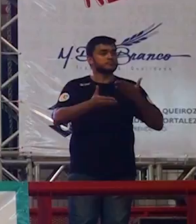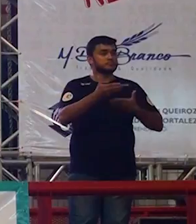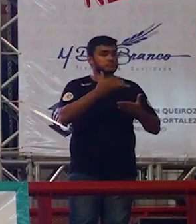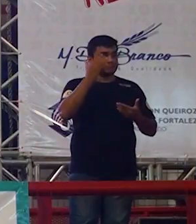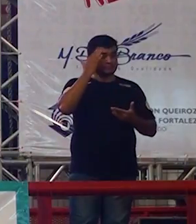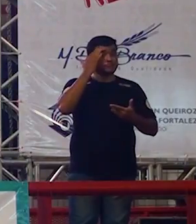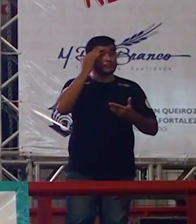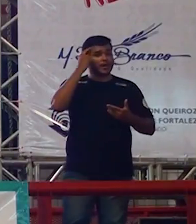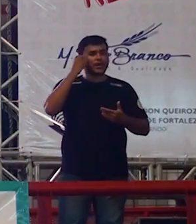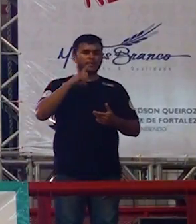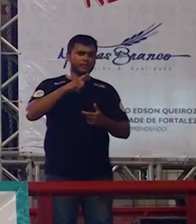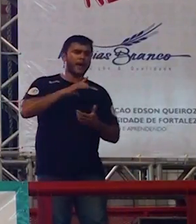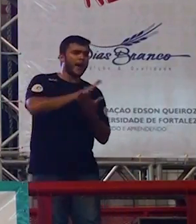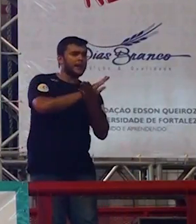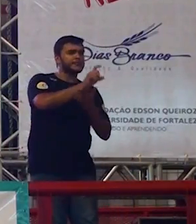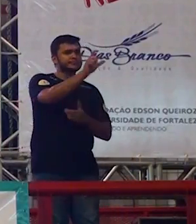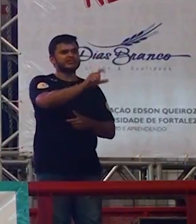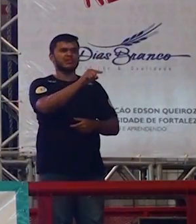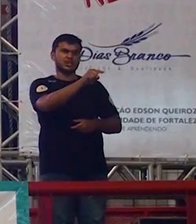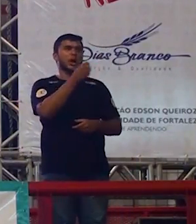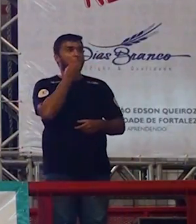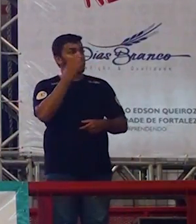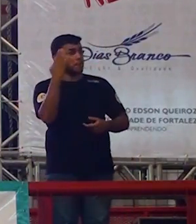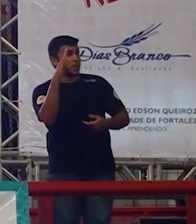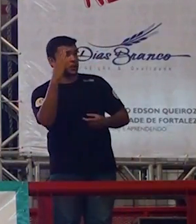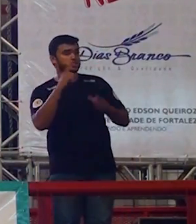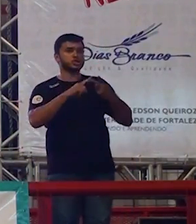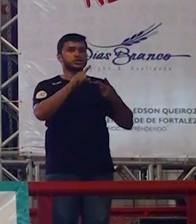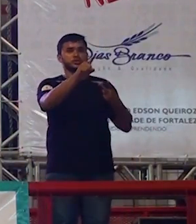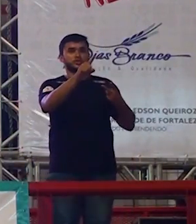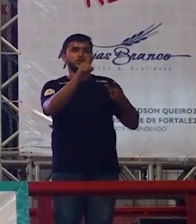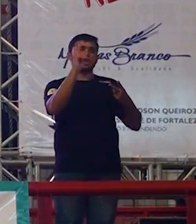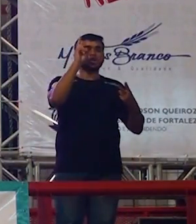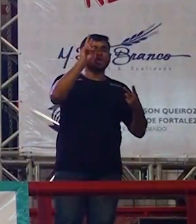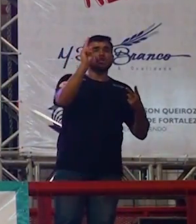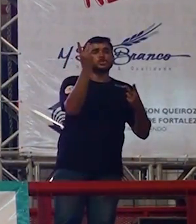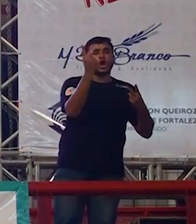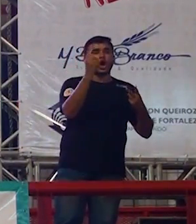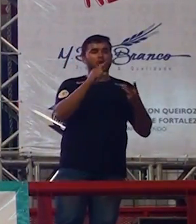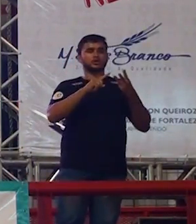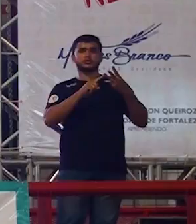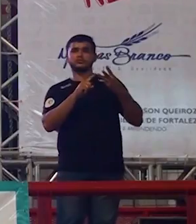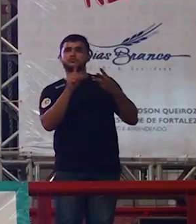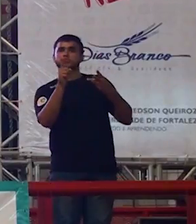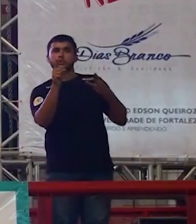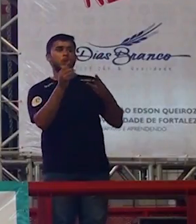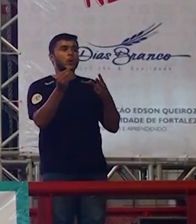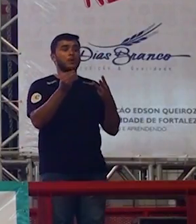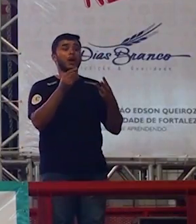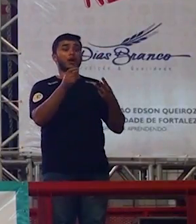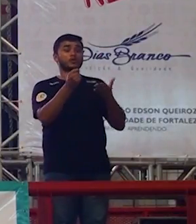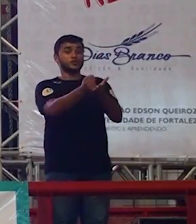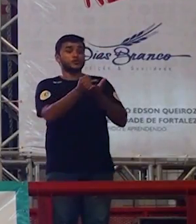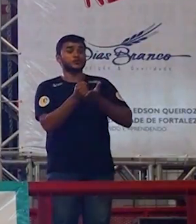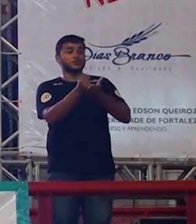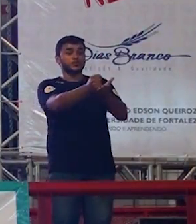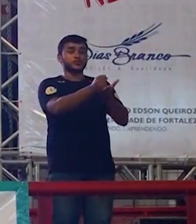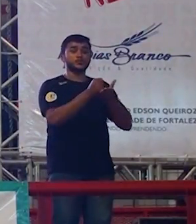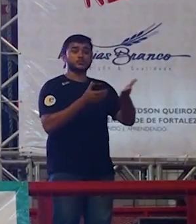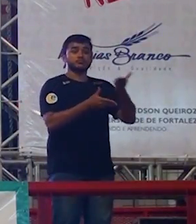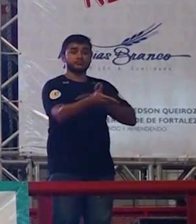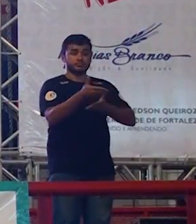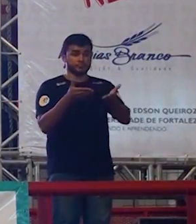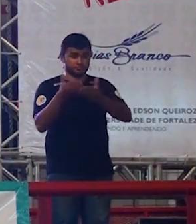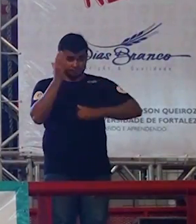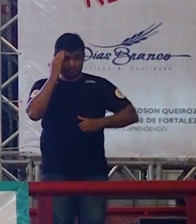vezes ele é ruim em matemática, mas é bom em biologia, bom em história. Então um ajuda o outro. Agora, o grupo de estudo, para